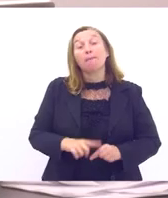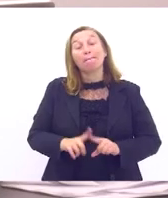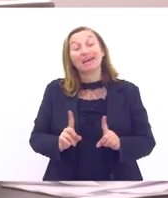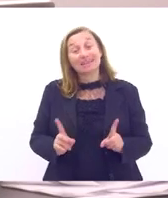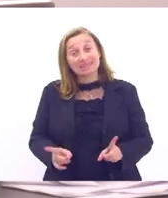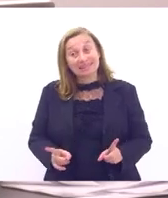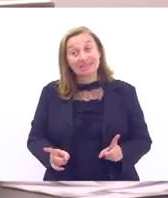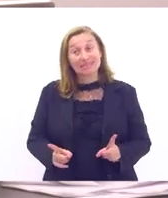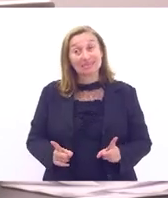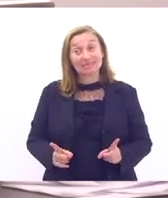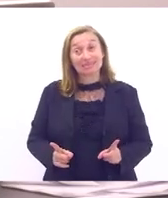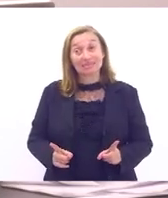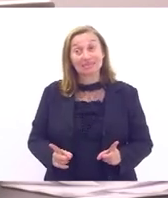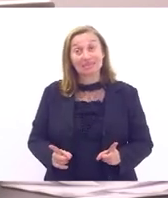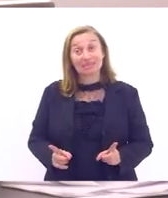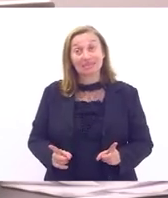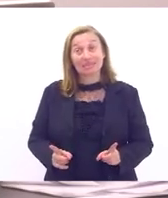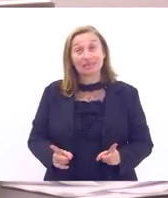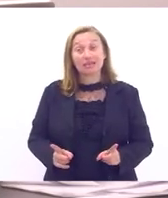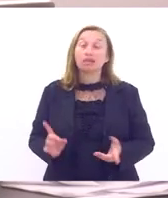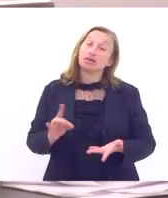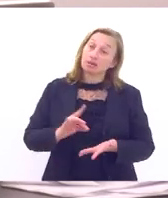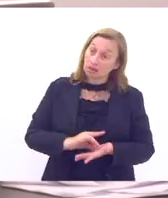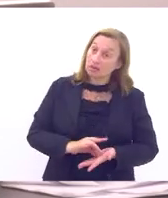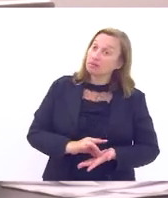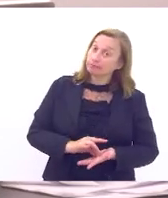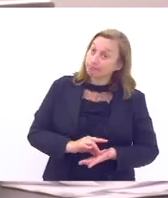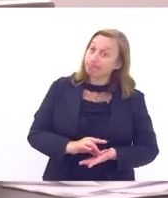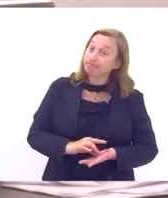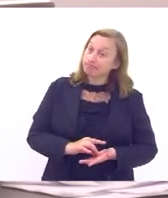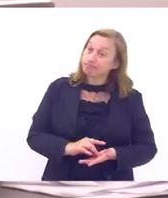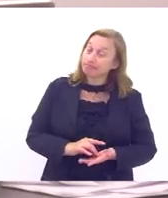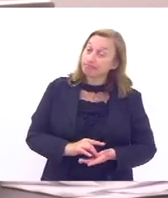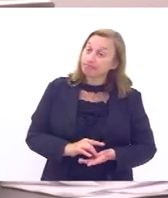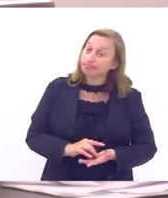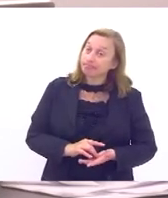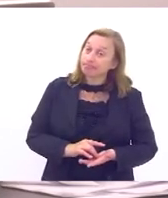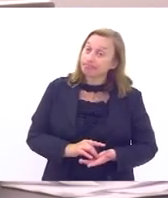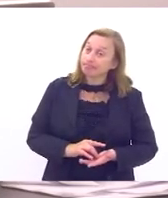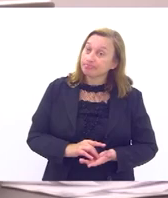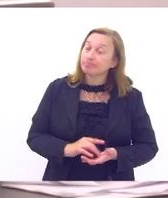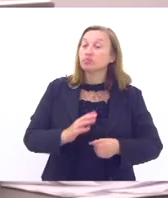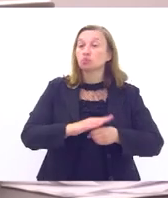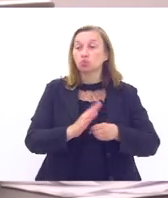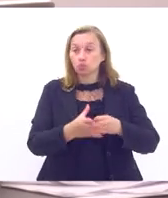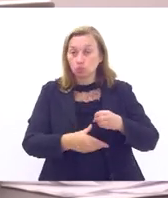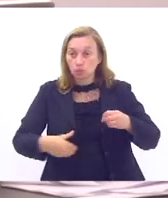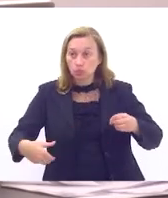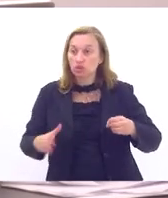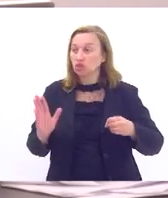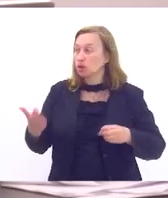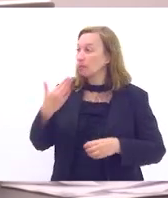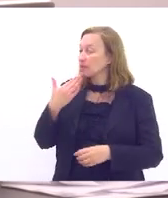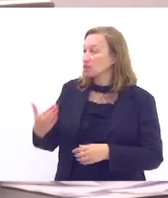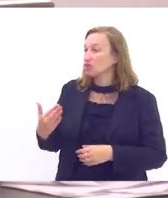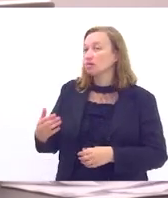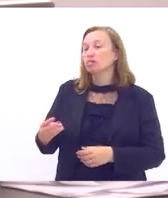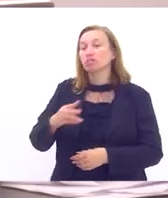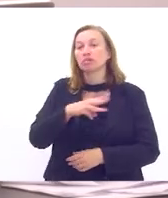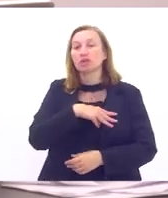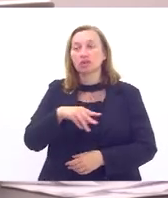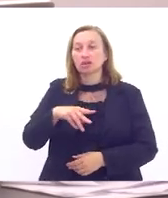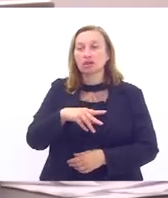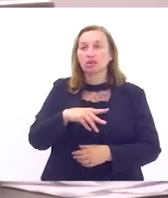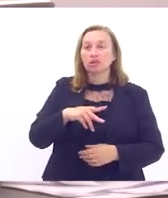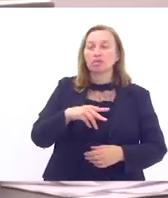mas essa realidade, cujo saneamento já foi determinado pelo Poder Judiciário,